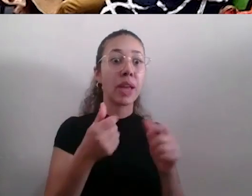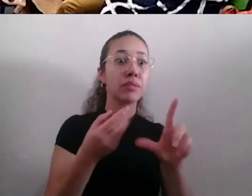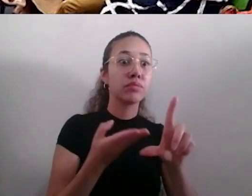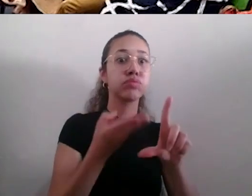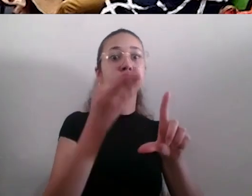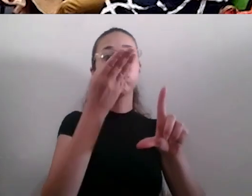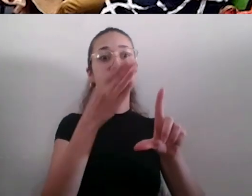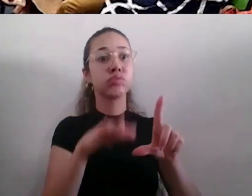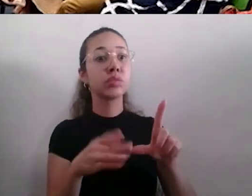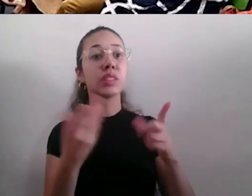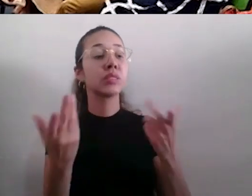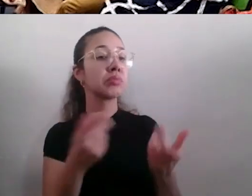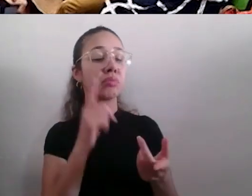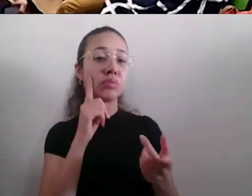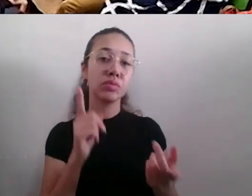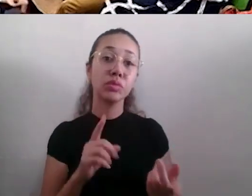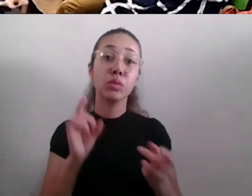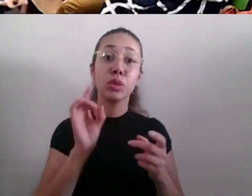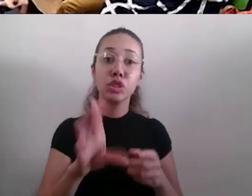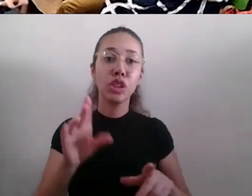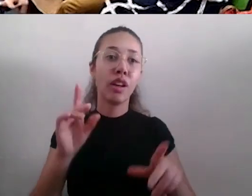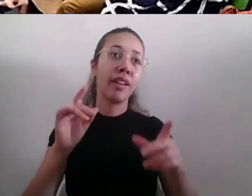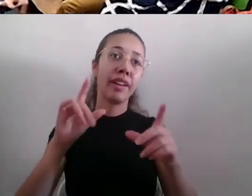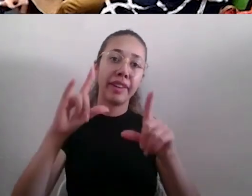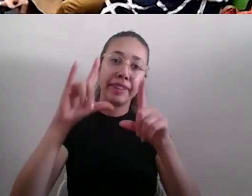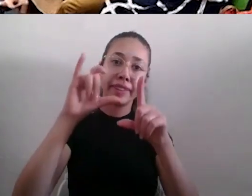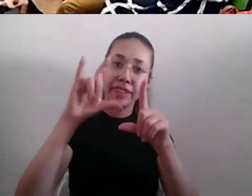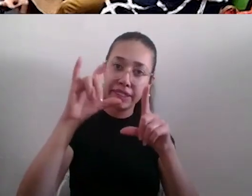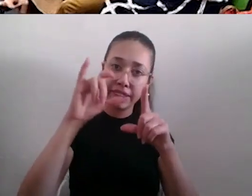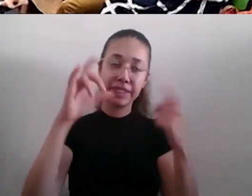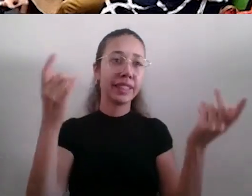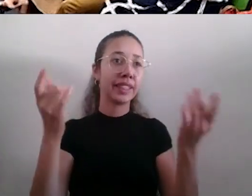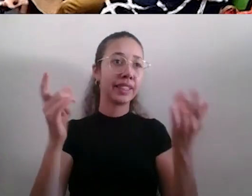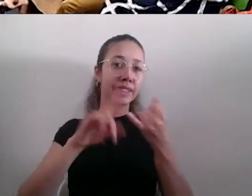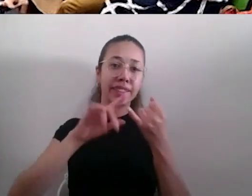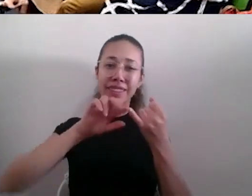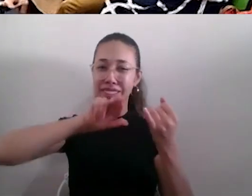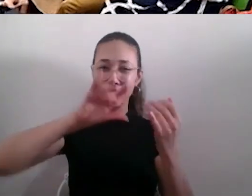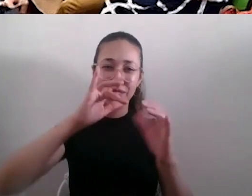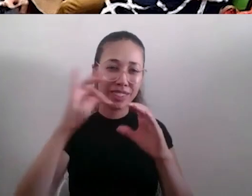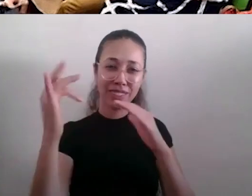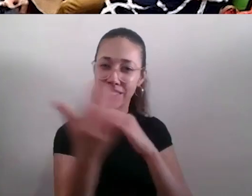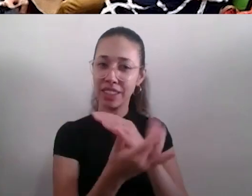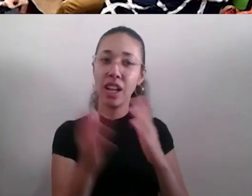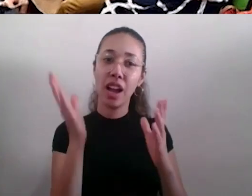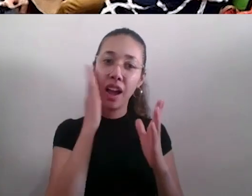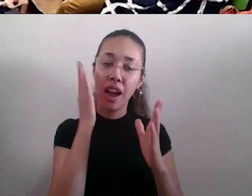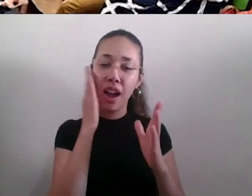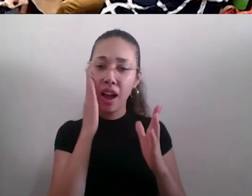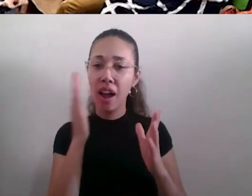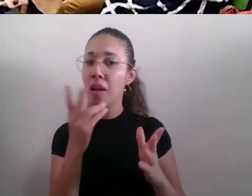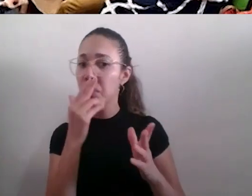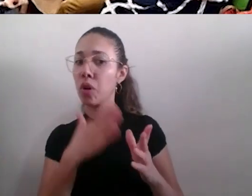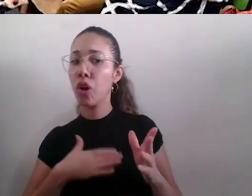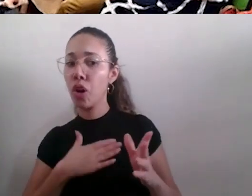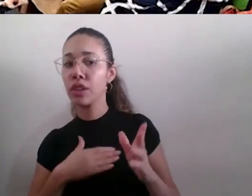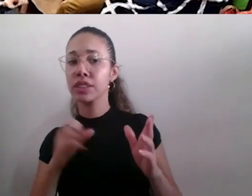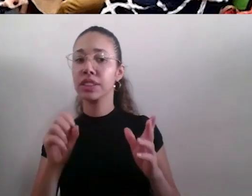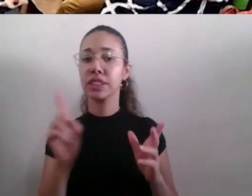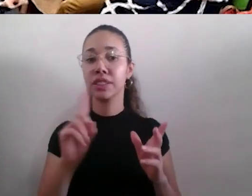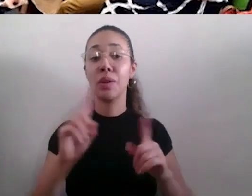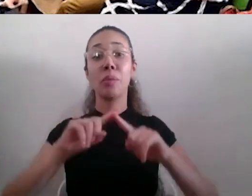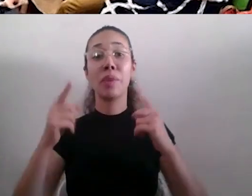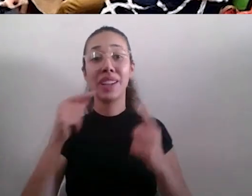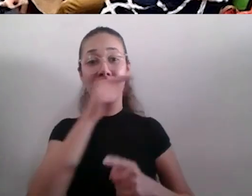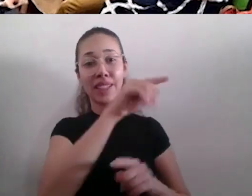assim a repercussão, você consegue ver rede social, você consegue ter uma vaga ideia, mas no caso da Globo, a gente não sabe nada.